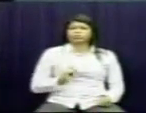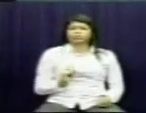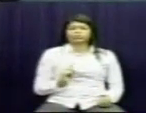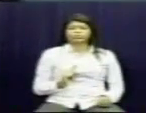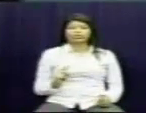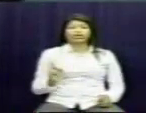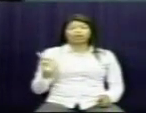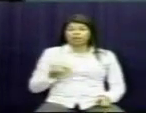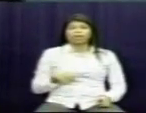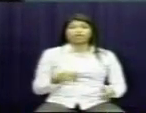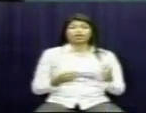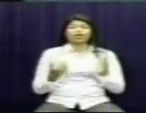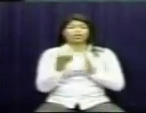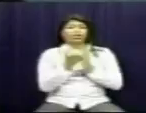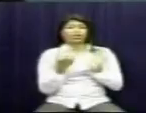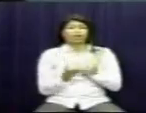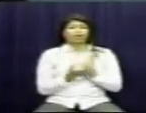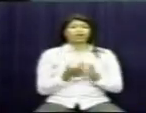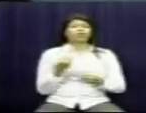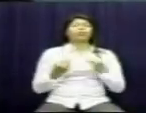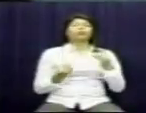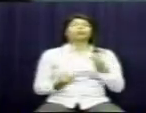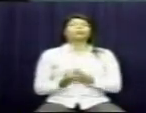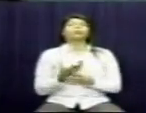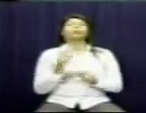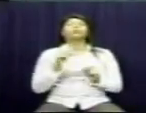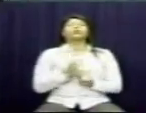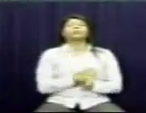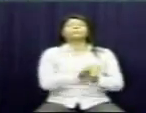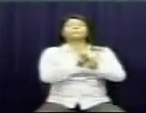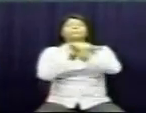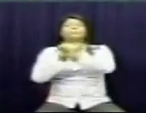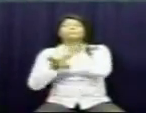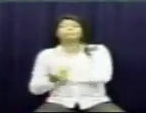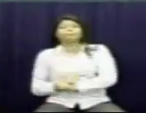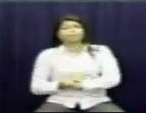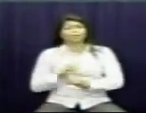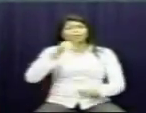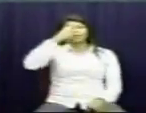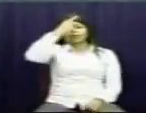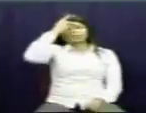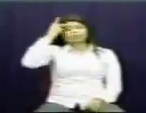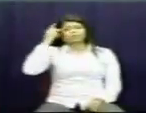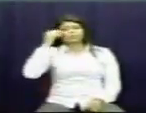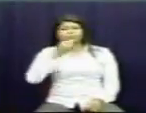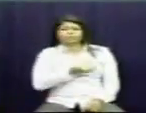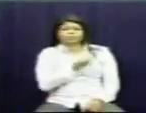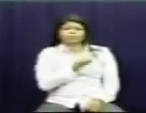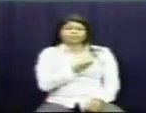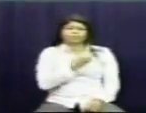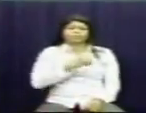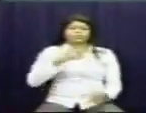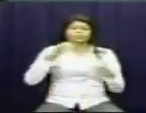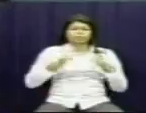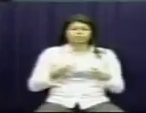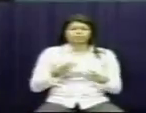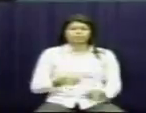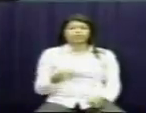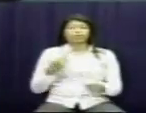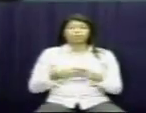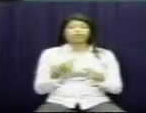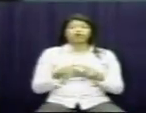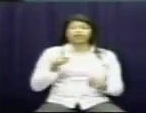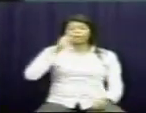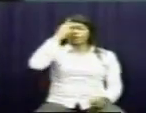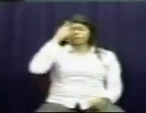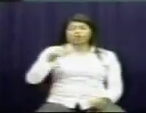é uma regra de natureza de proteção do cidadão. Porque o cidadão pode ser o melhor médico do